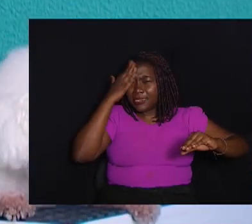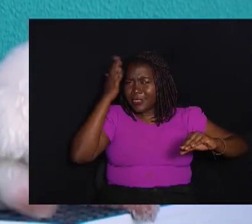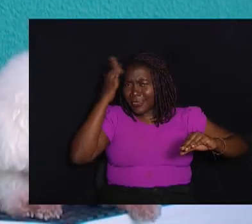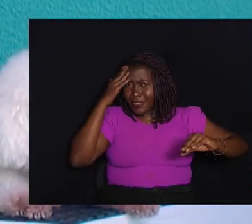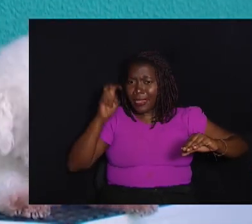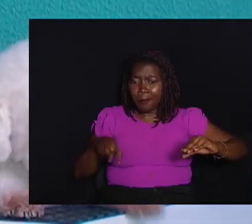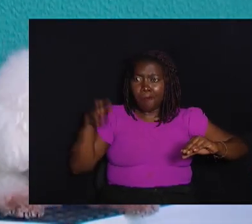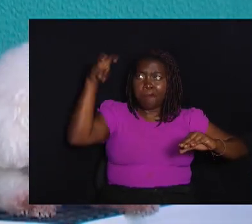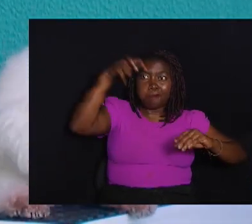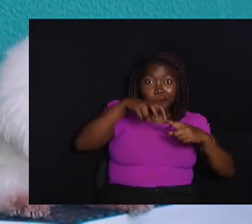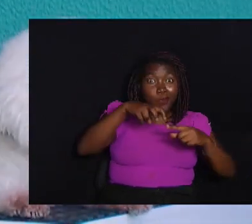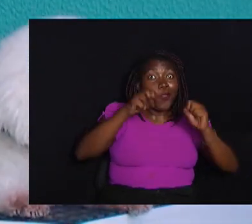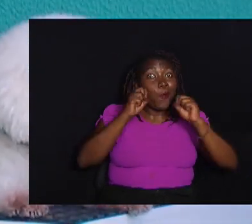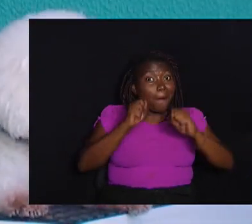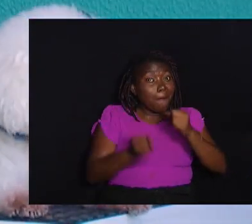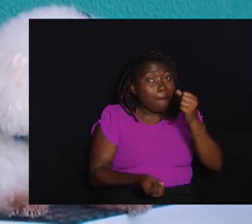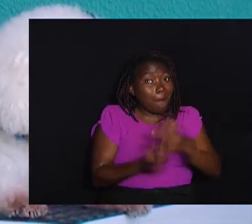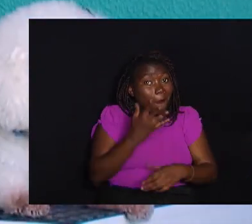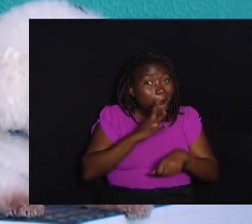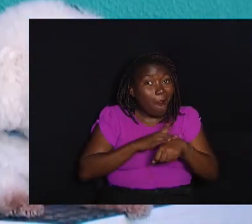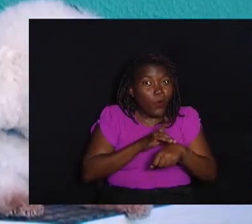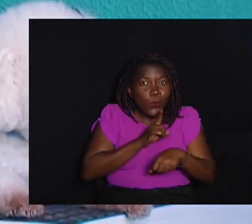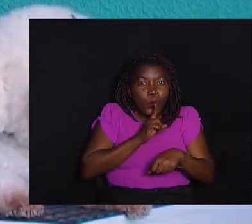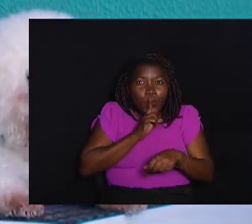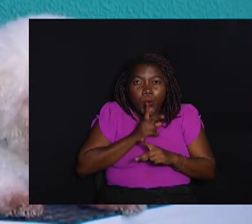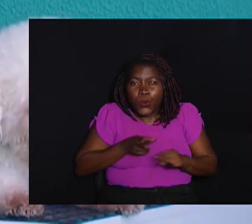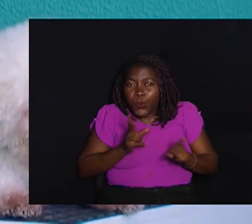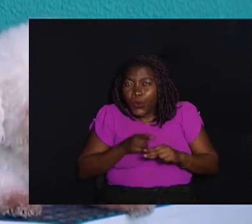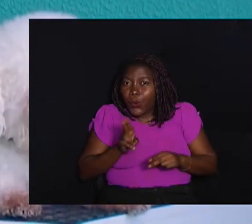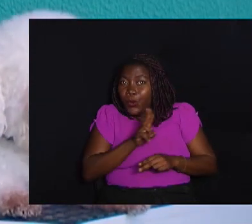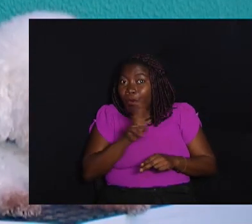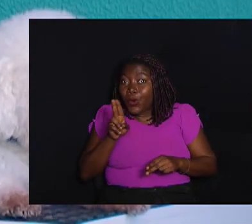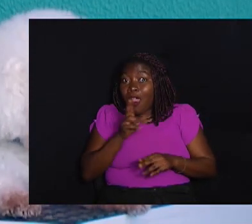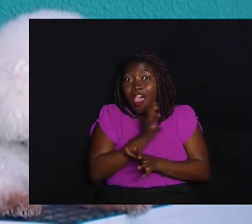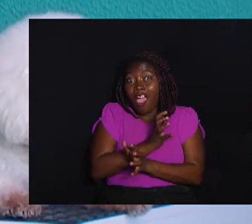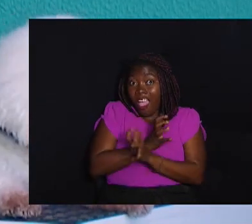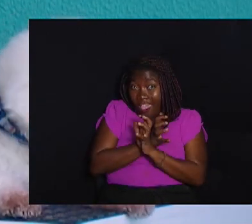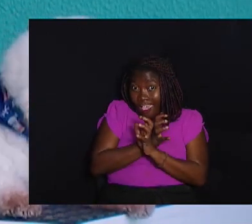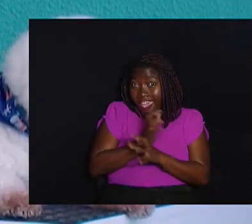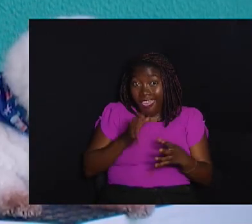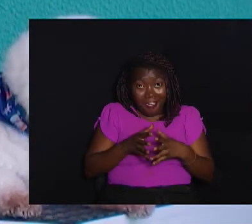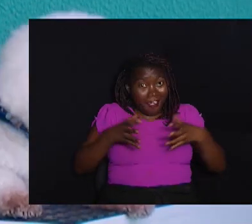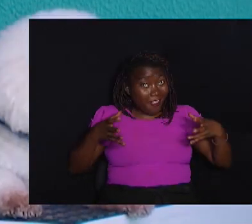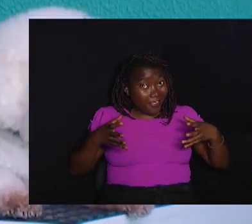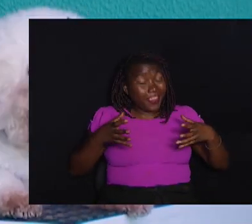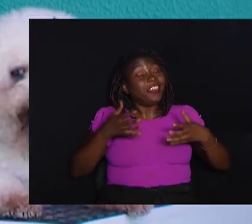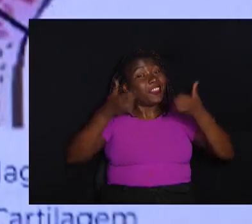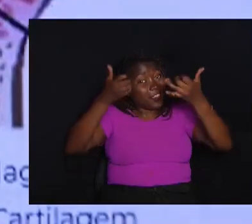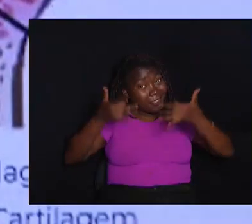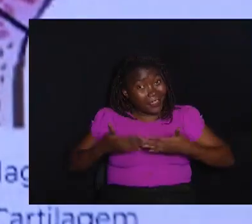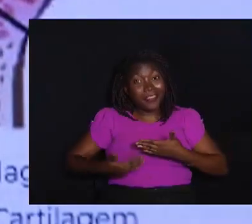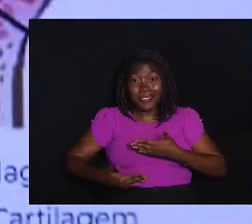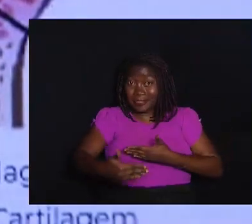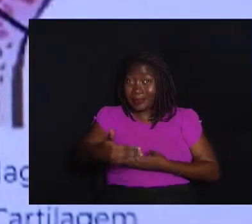pulinho pode causar uma doença silenciosa chamada osteoartrite? É sobre isso que vamos falar no É o Bicho de